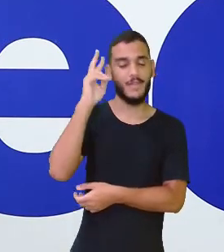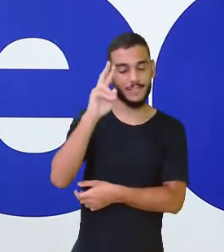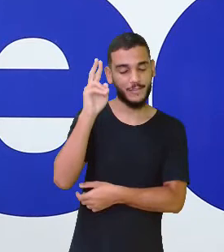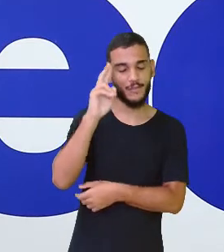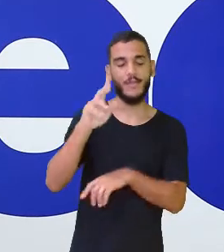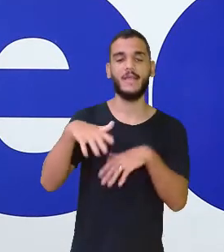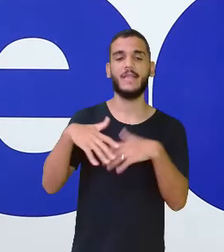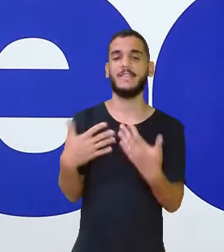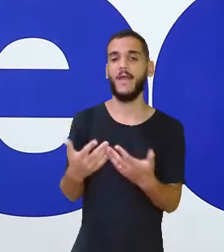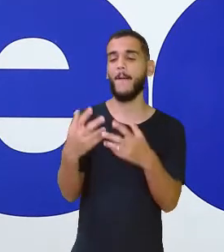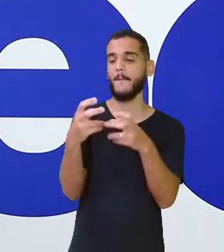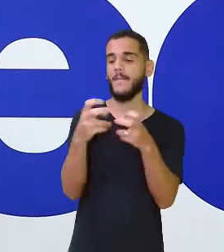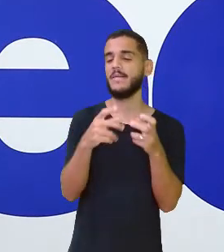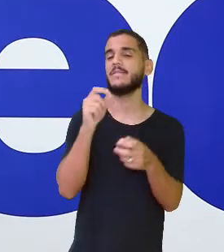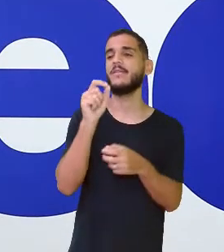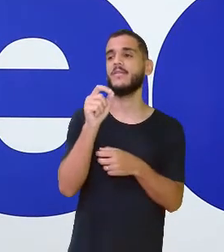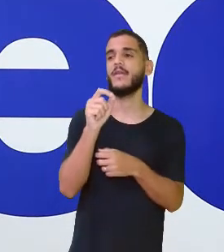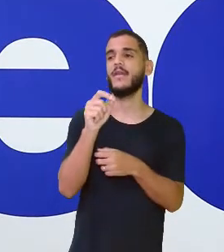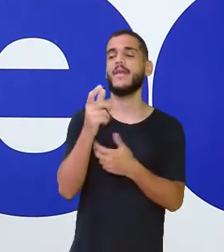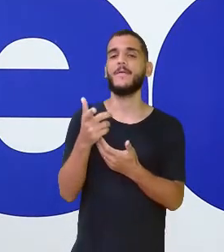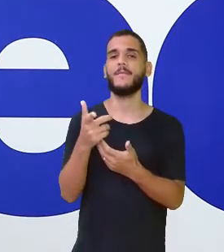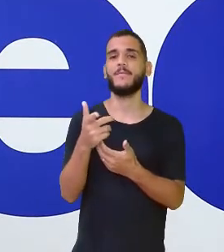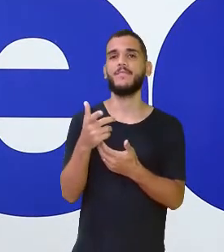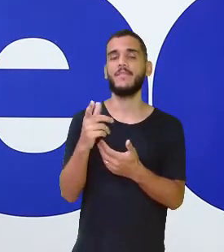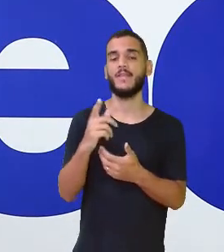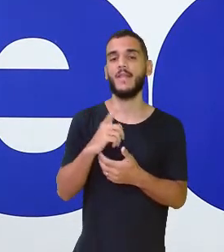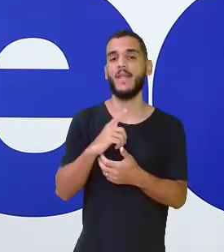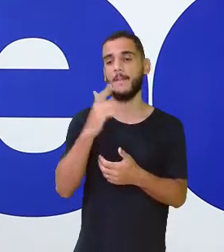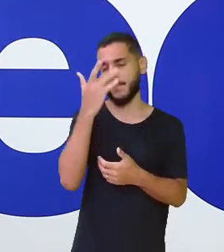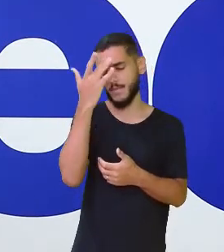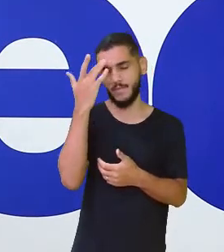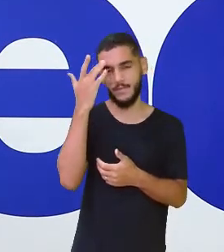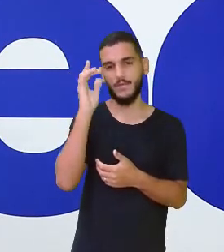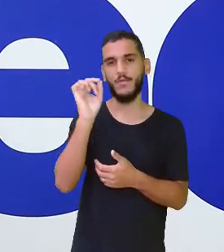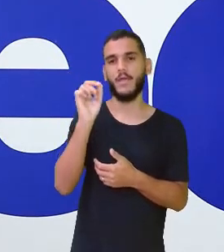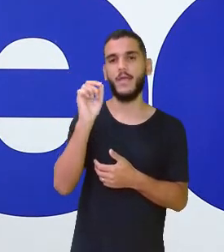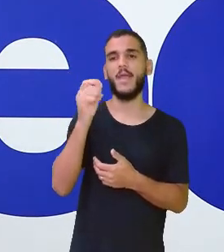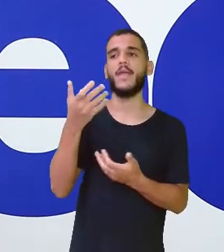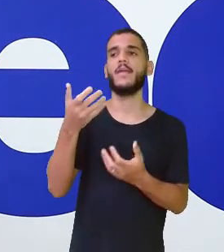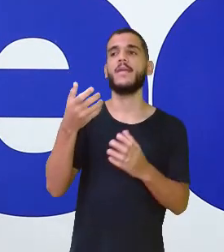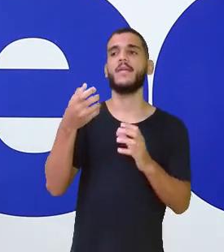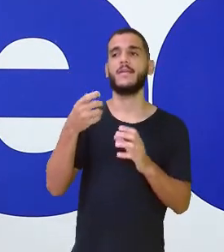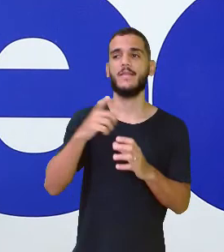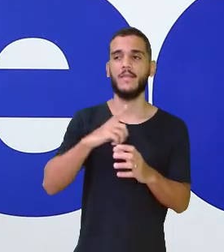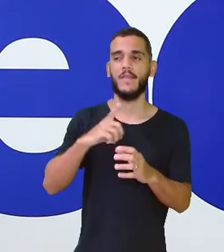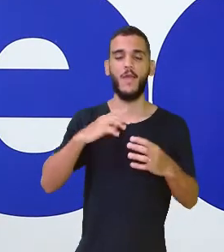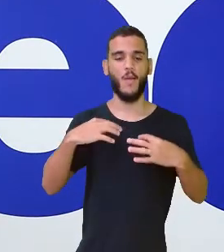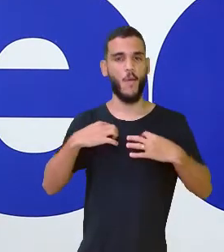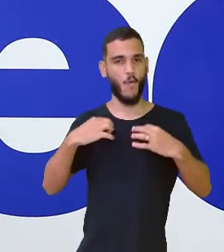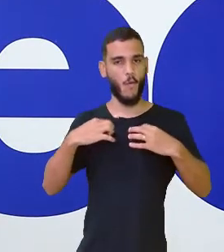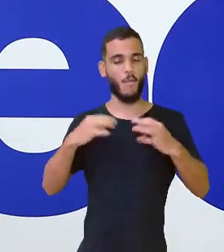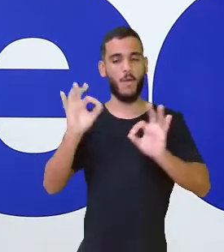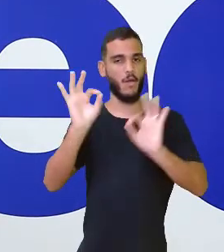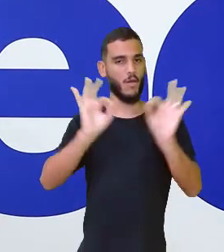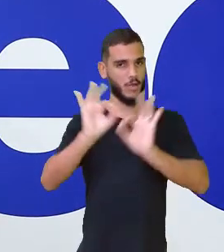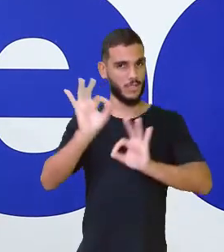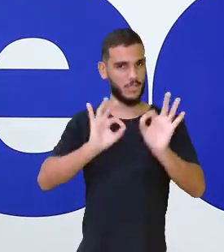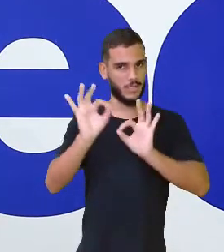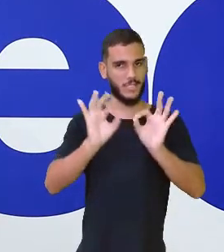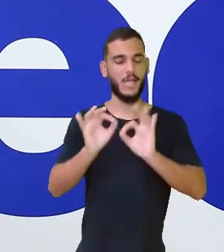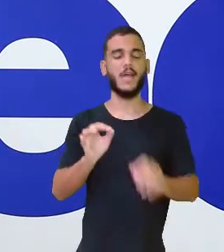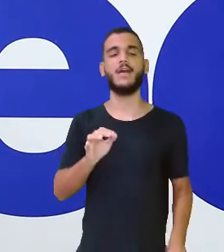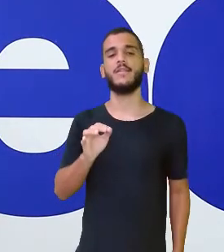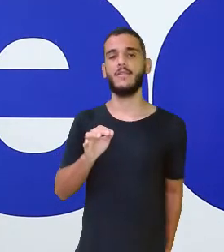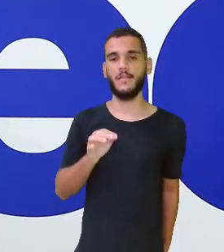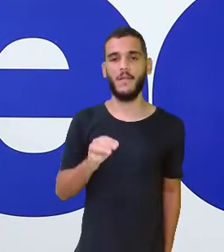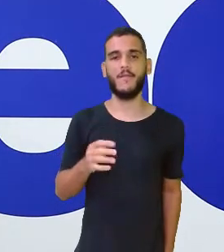a gente quando foi, né, nós somos recebidos por pessoas caracterizadas. Isso. Exatamente, fomos em